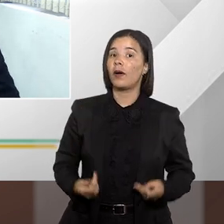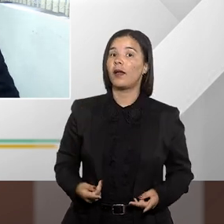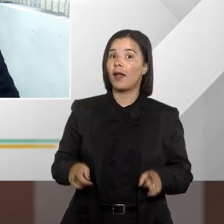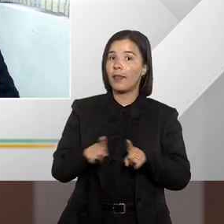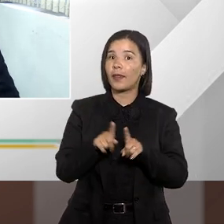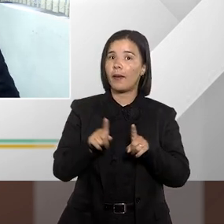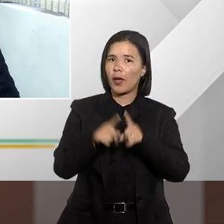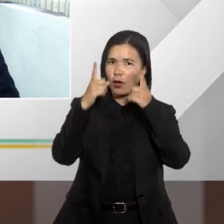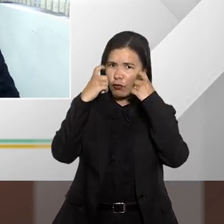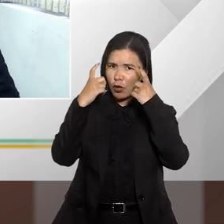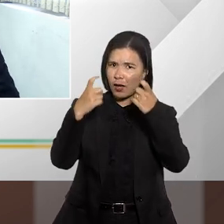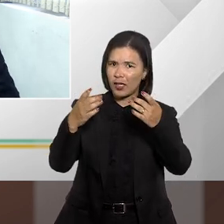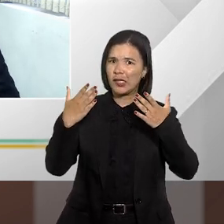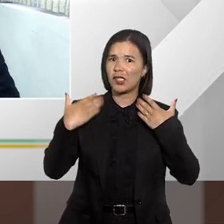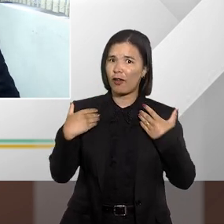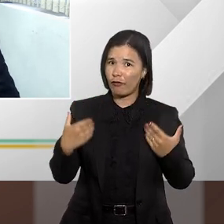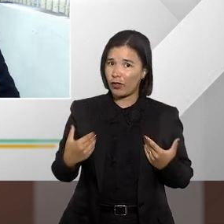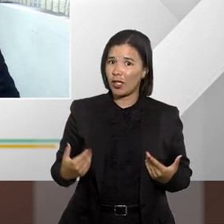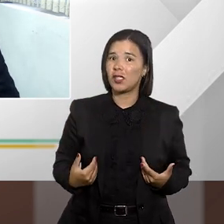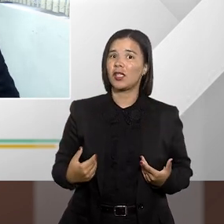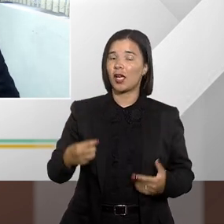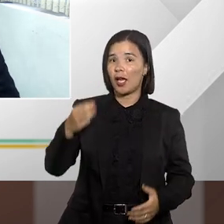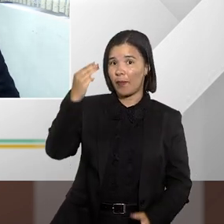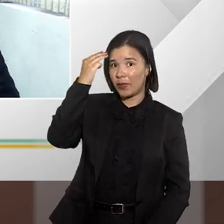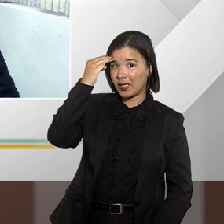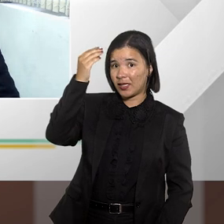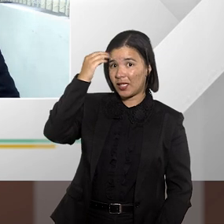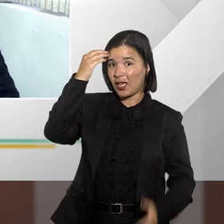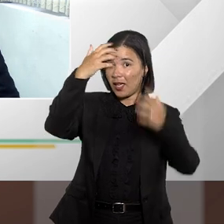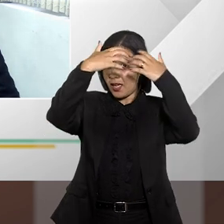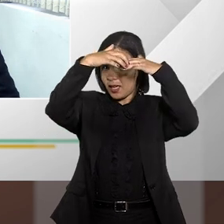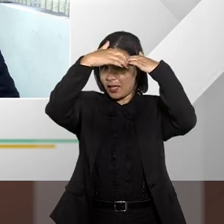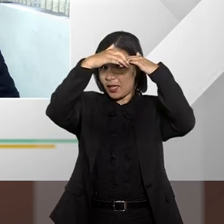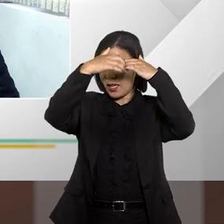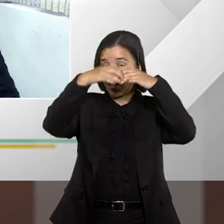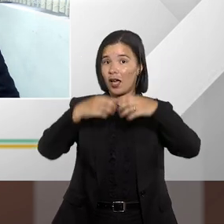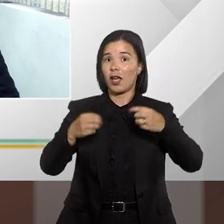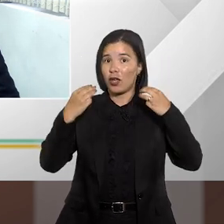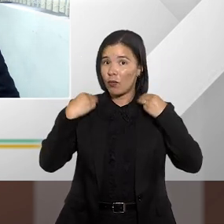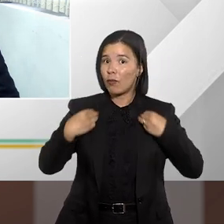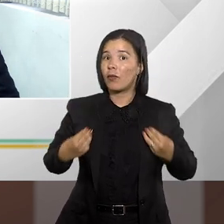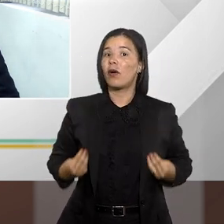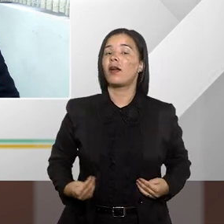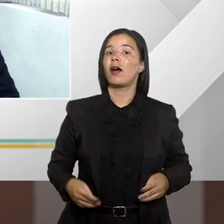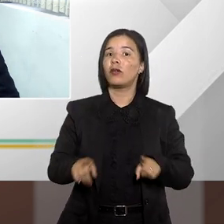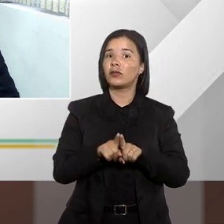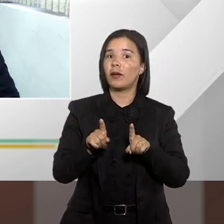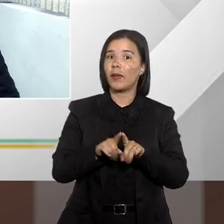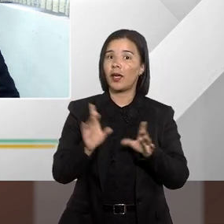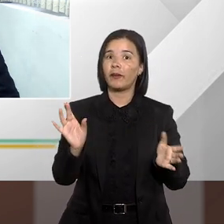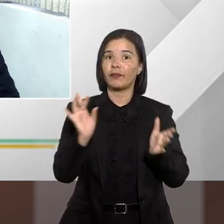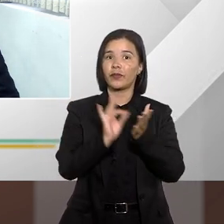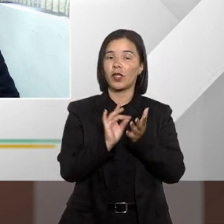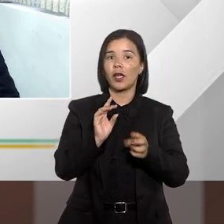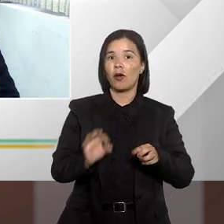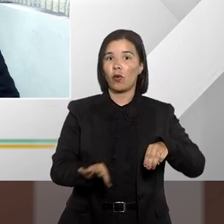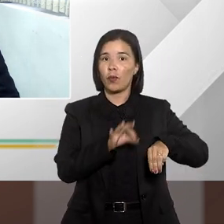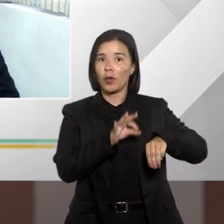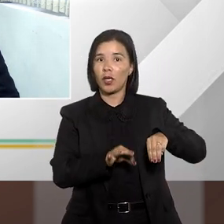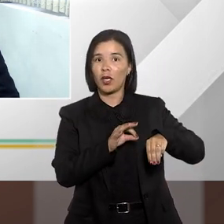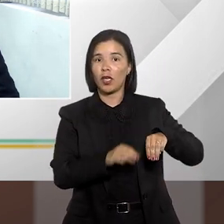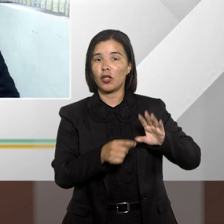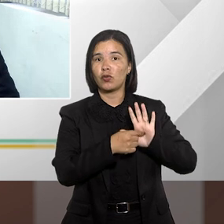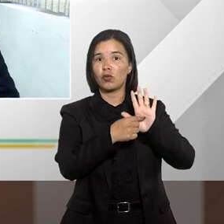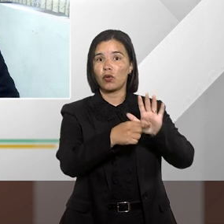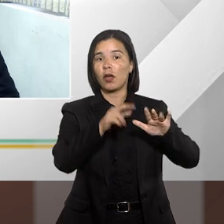ocasionar violência física, psíquica e moral. E essa realidade, né, que foi escancarada pelo ministro, está presente